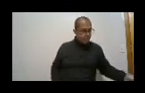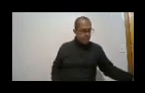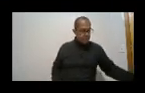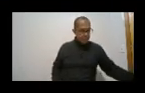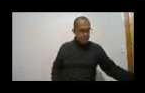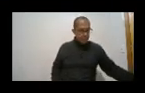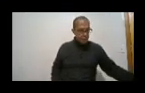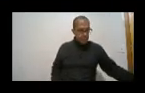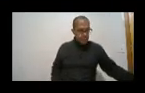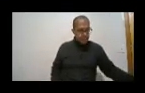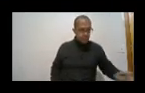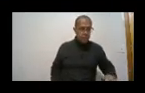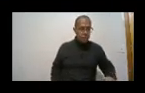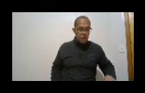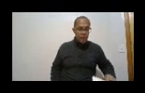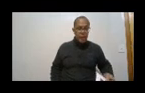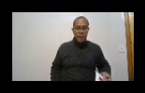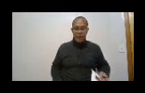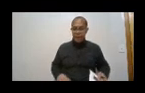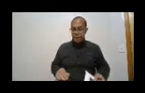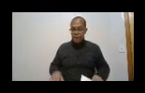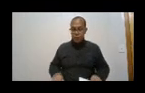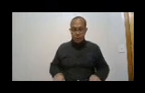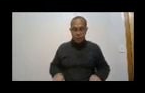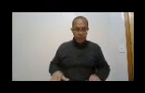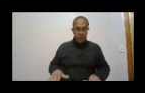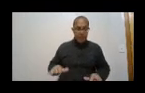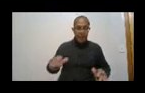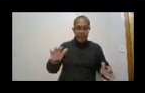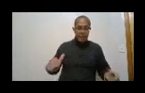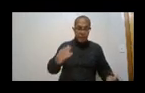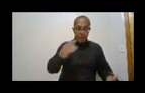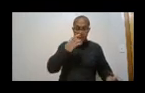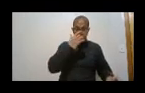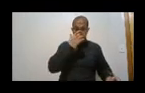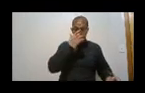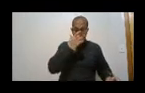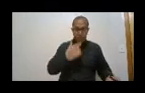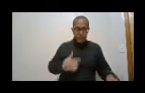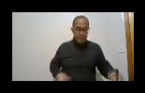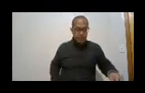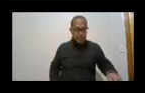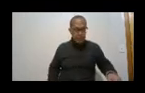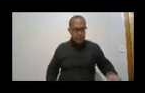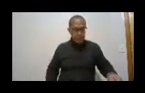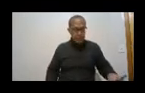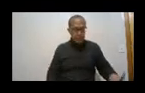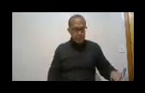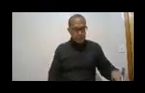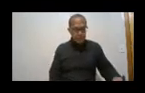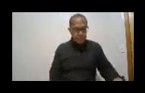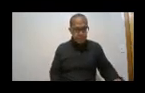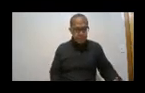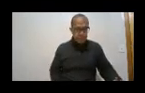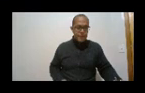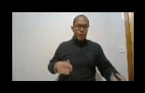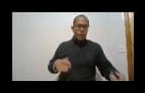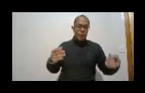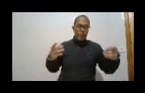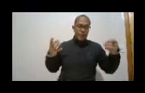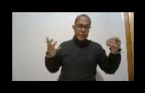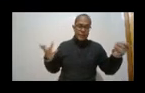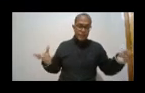farmacodinâmica, falaremos sobre o quê? Sobre o efeito. Ainda então na última fase da farmacocinética, falando de